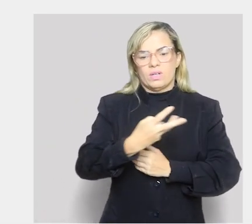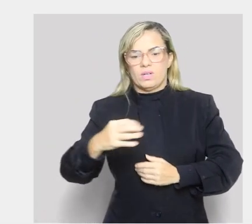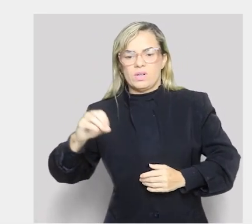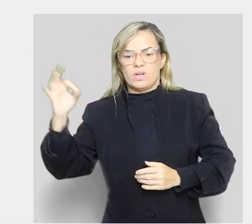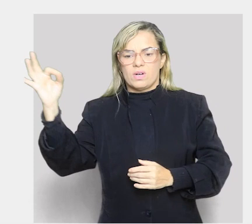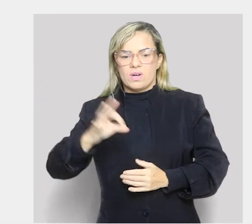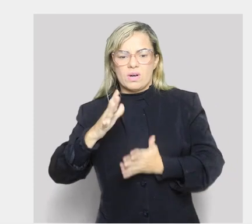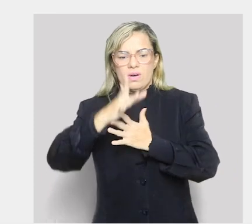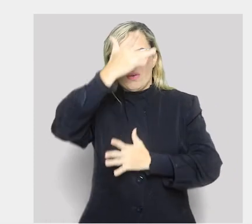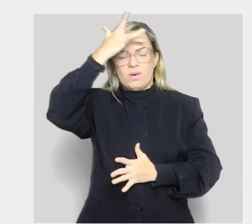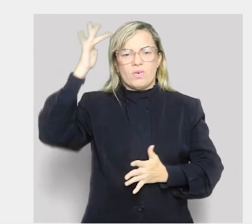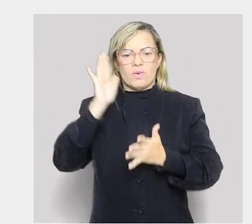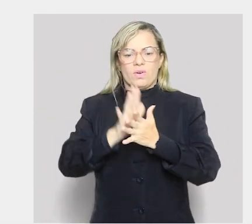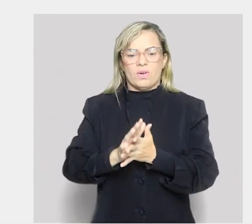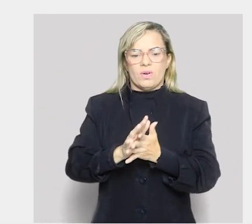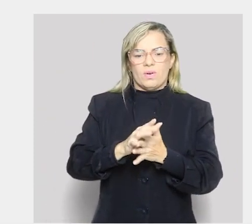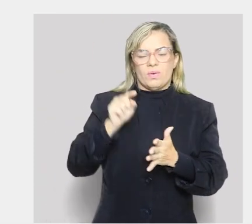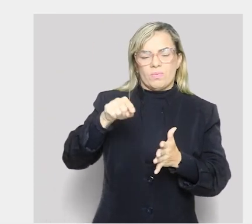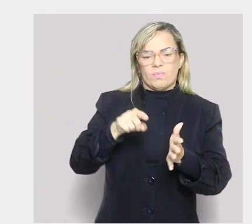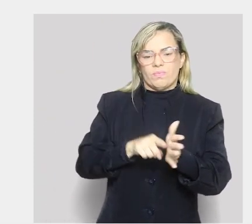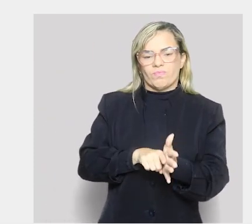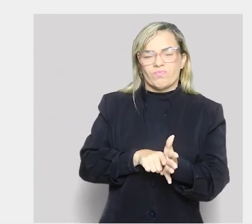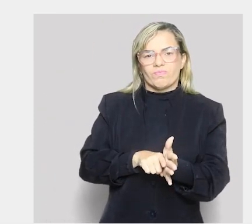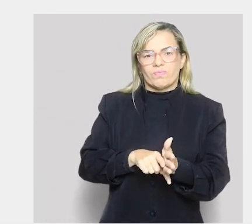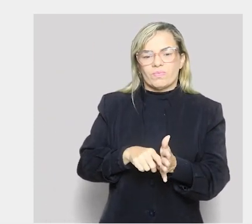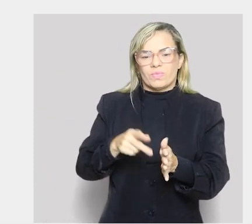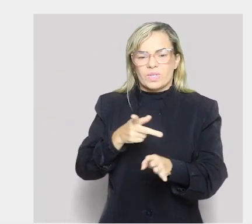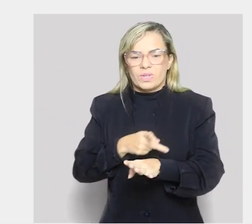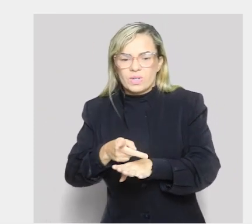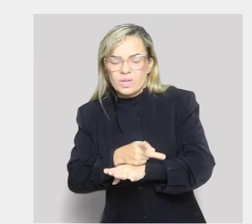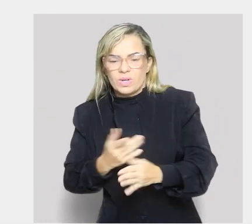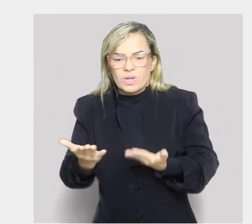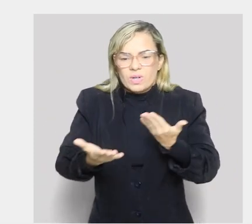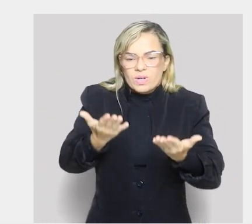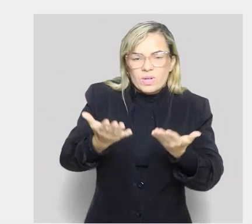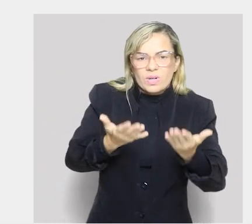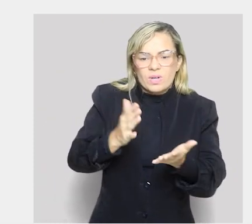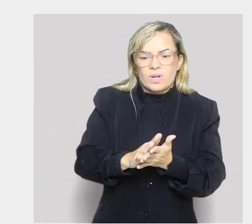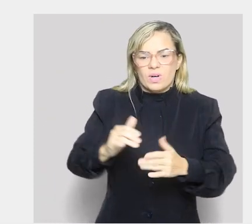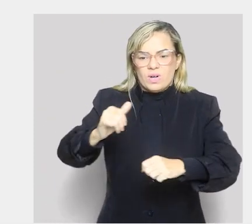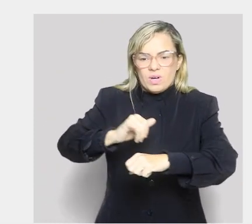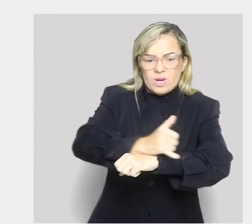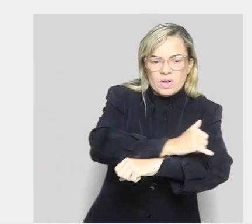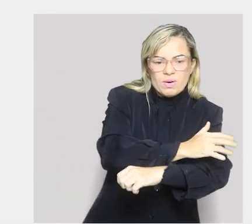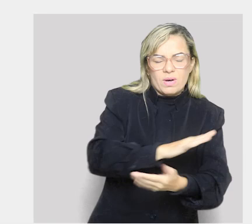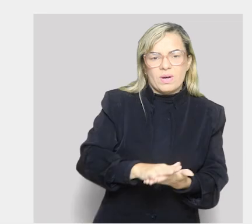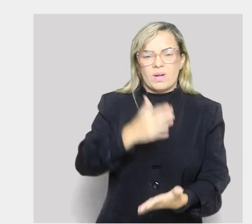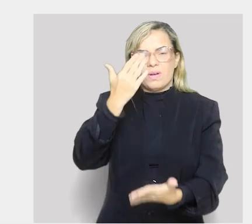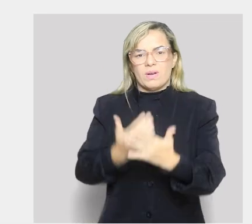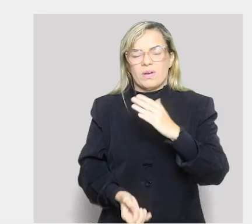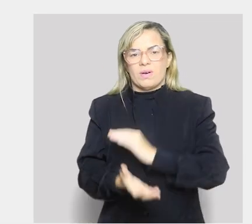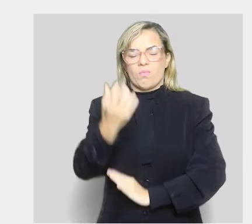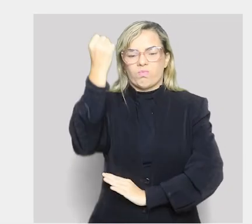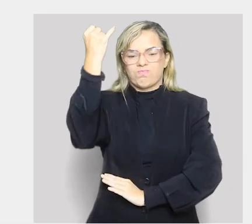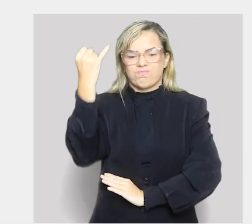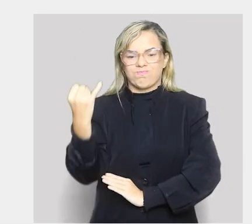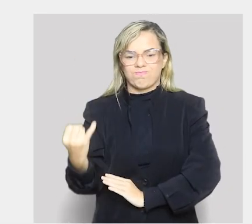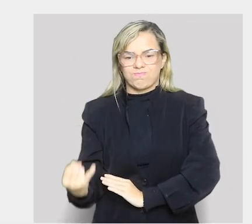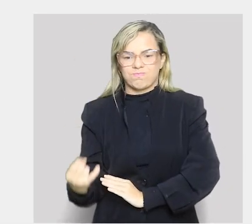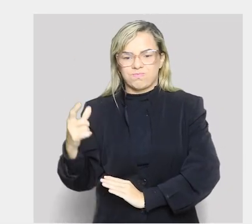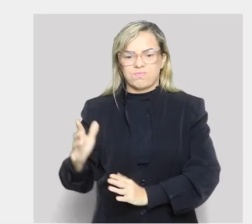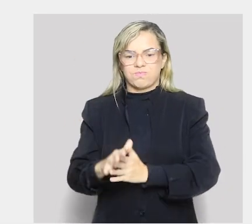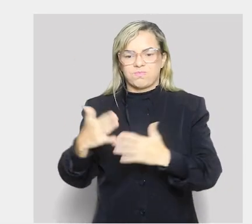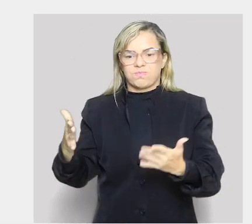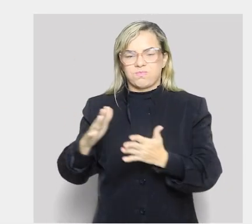das pessoas que procuram tratamento para a obesidade ou para a perda de peso são portadoras de transtorno